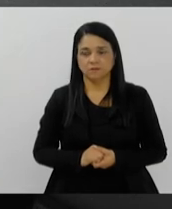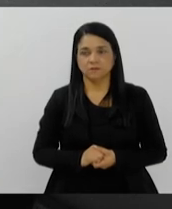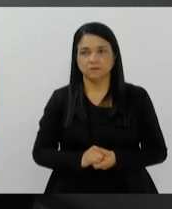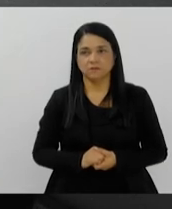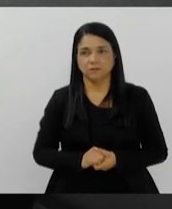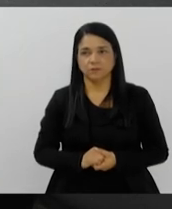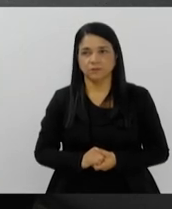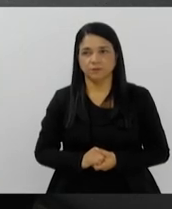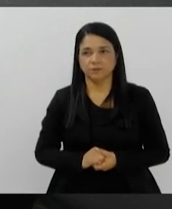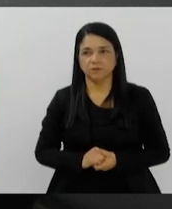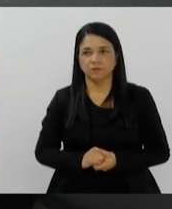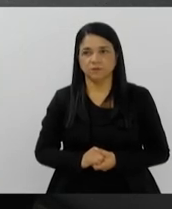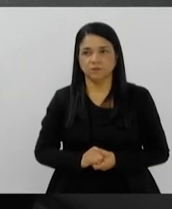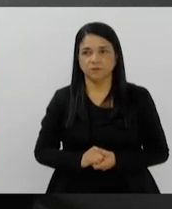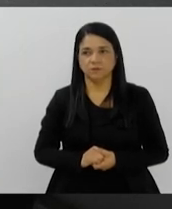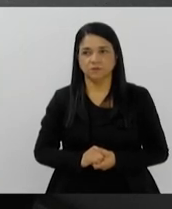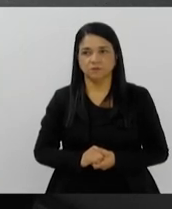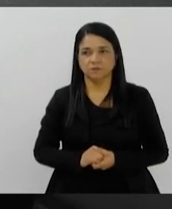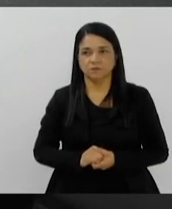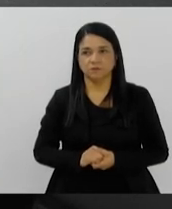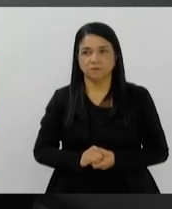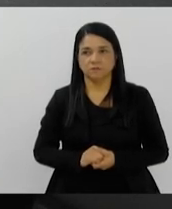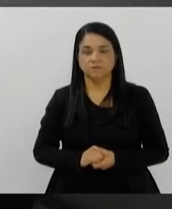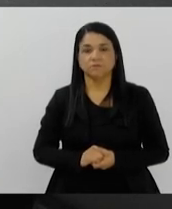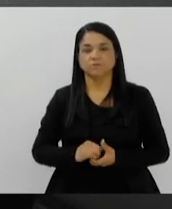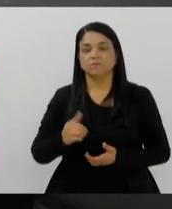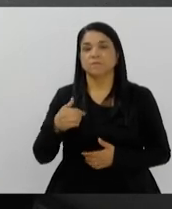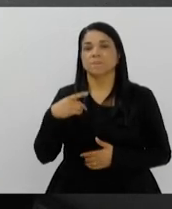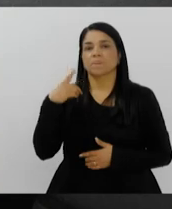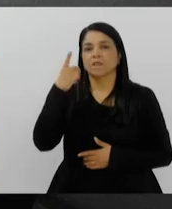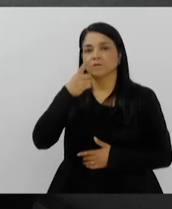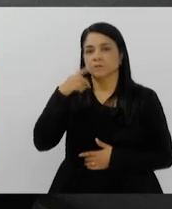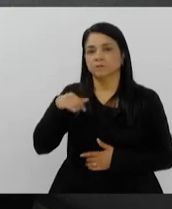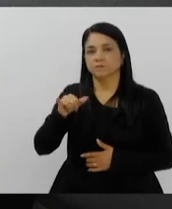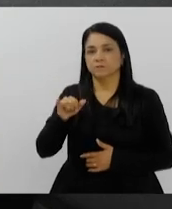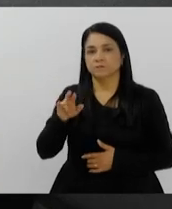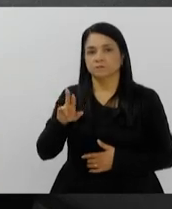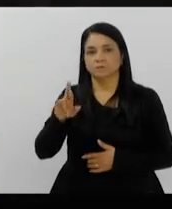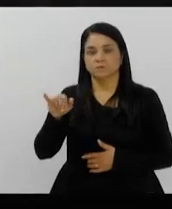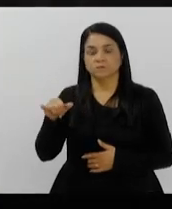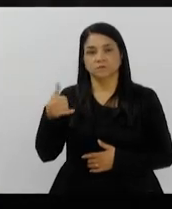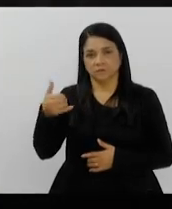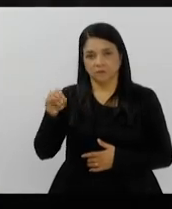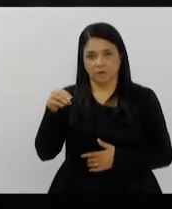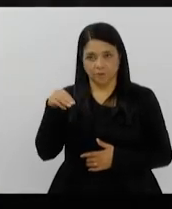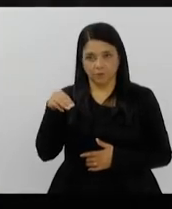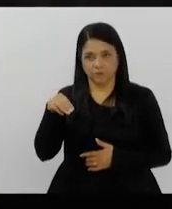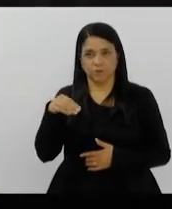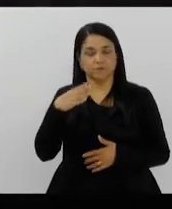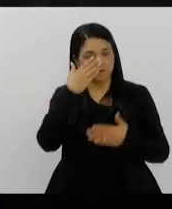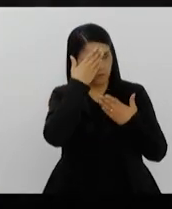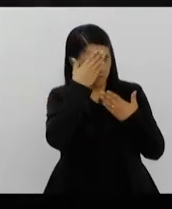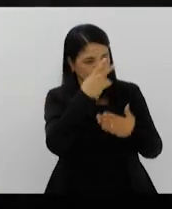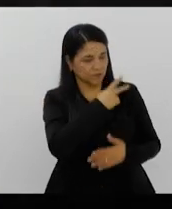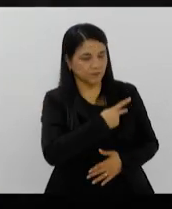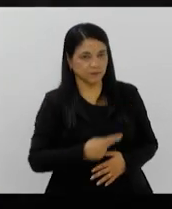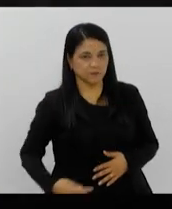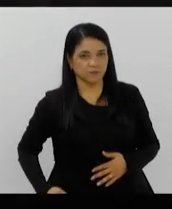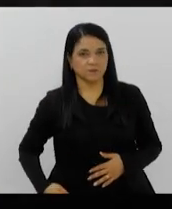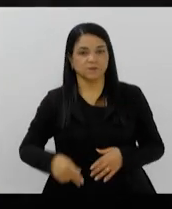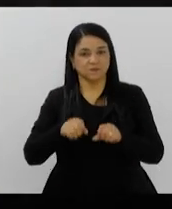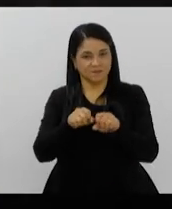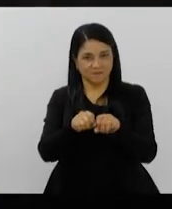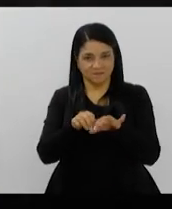Deputado Yuri, por favor, Vossa Excelência dispõe de 10 minutos. Muito obrigado, presidenta dessa